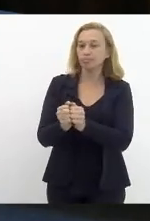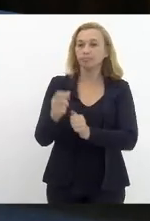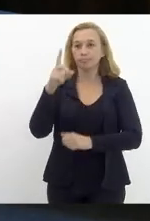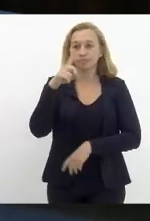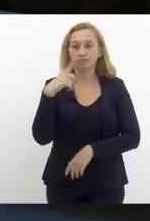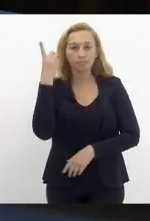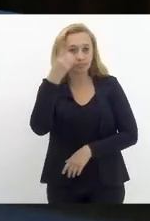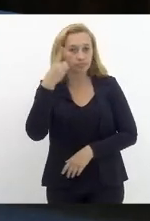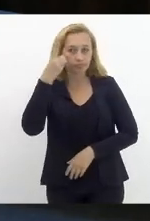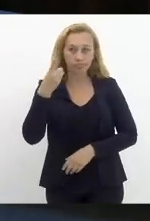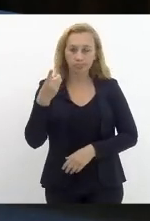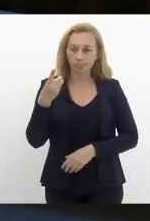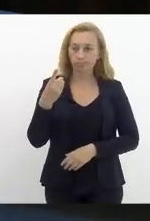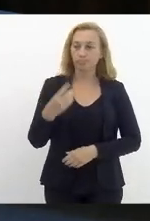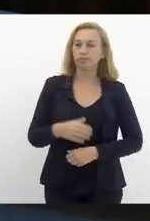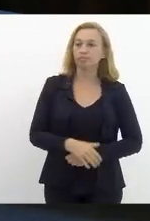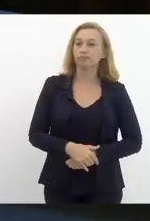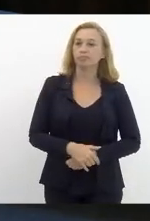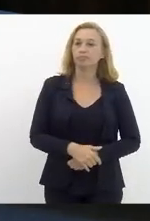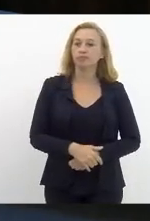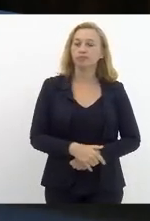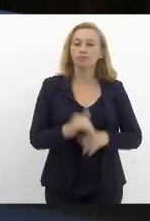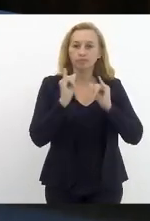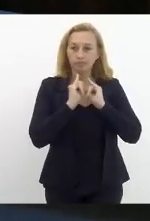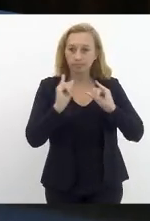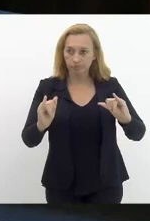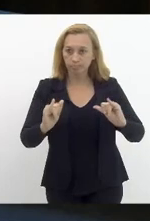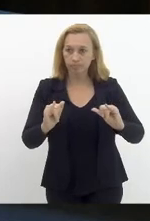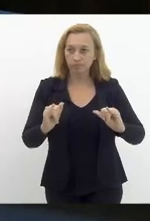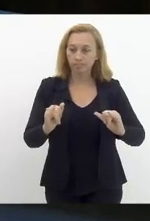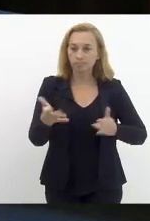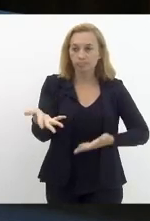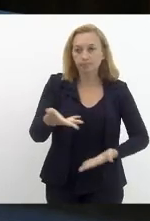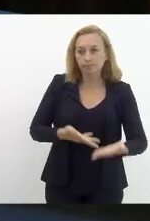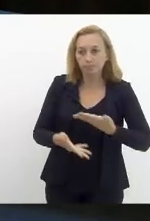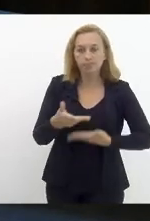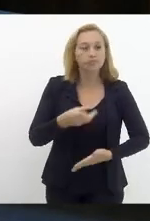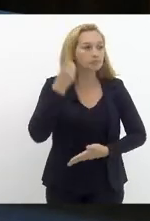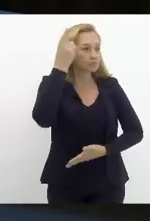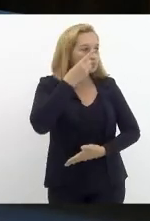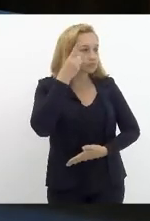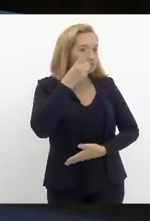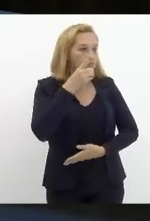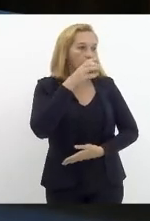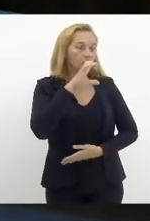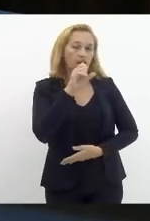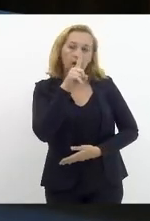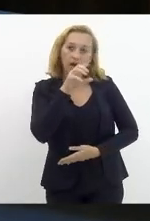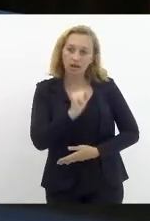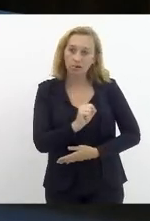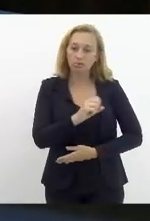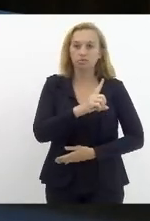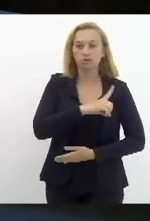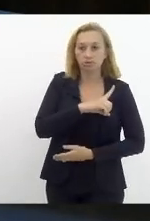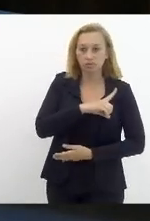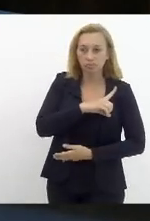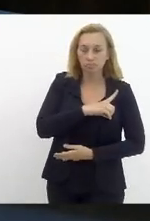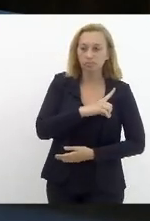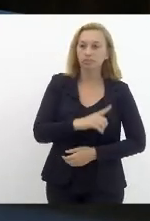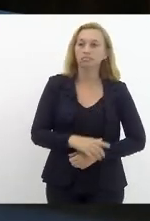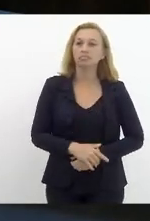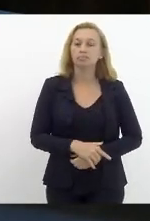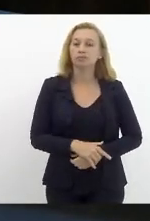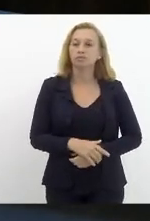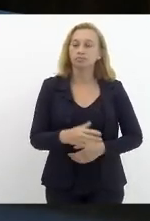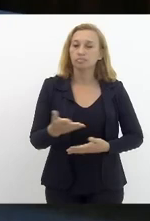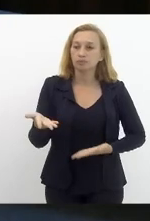lado e anunciar essa parceria com o deputado Carlos Augusto, que tem sido um indispensável parceiro por